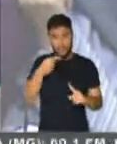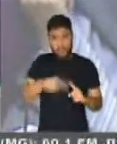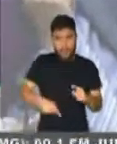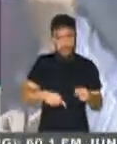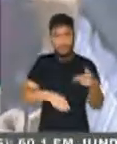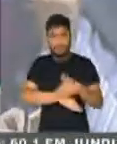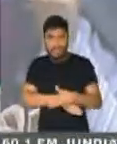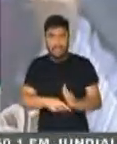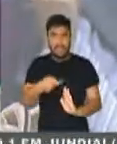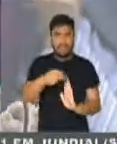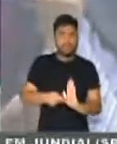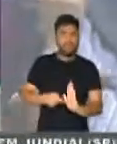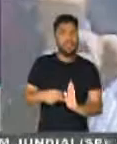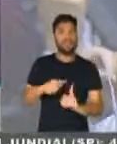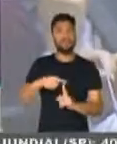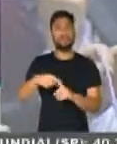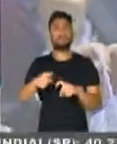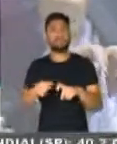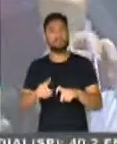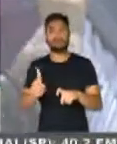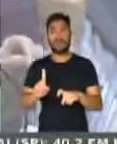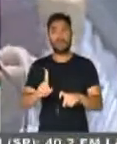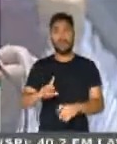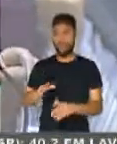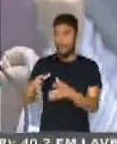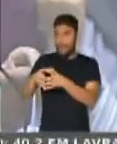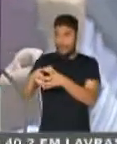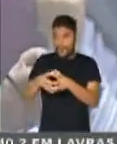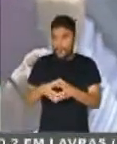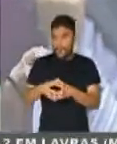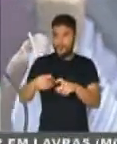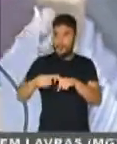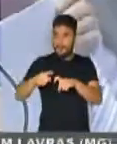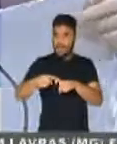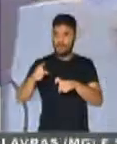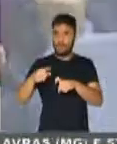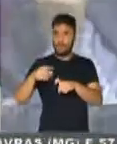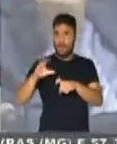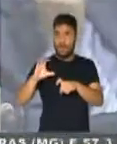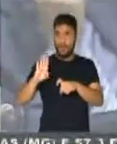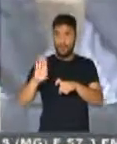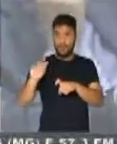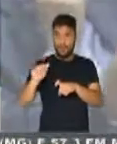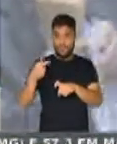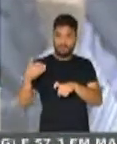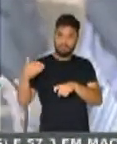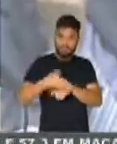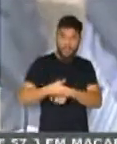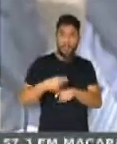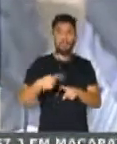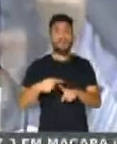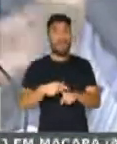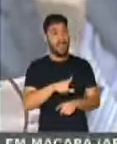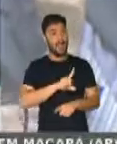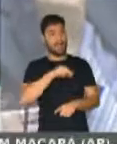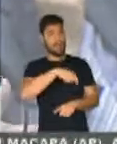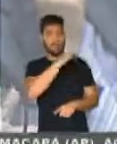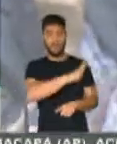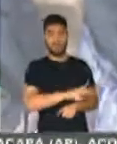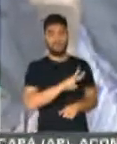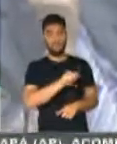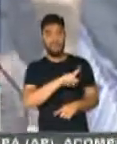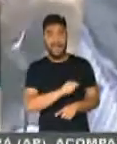Médicos. Nunca foi proibido. Os cubanos chegaram aqui exatamente porque as vagas oferecidas a muitos brasileiros não